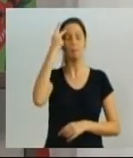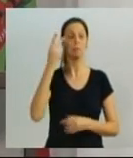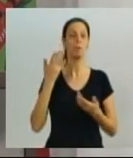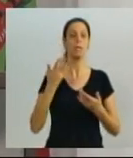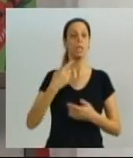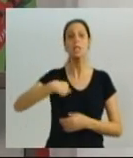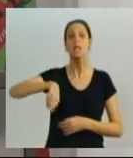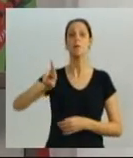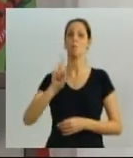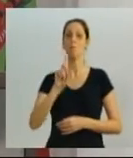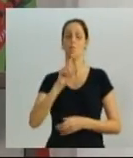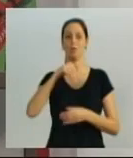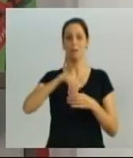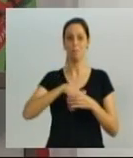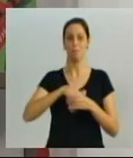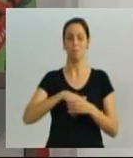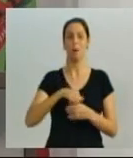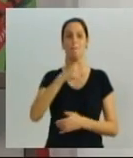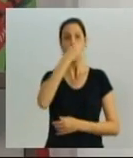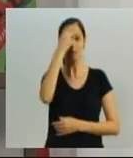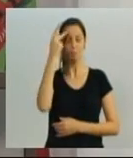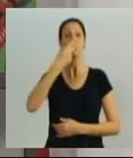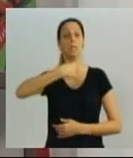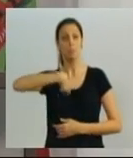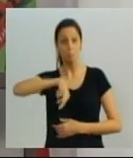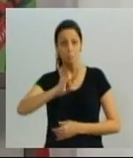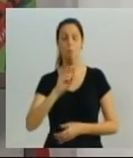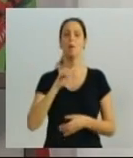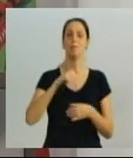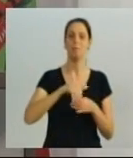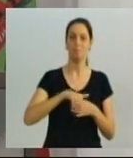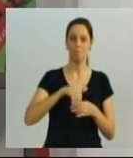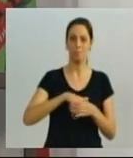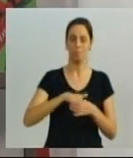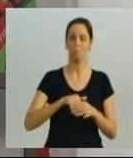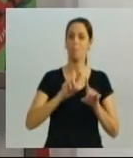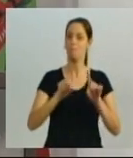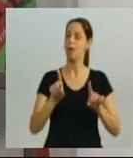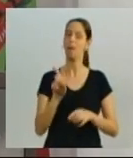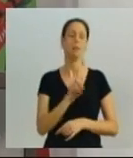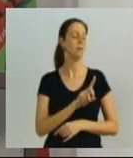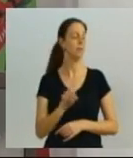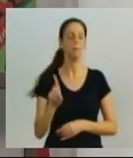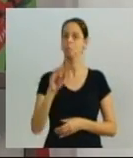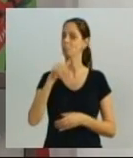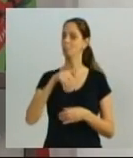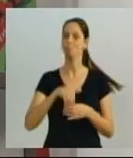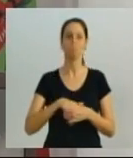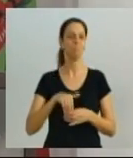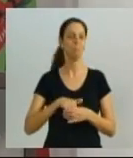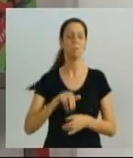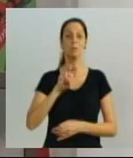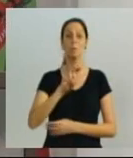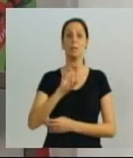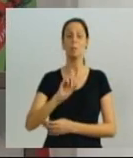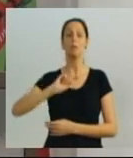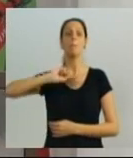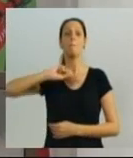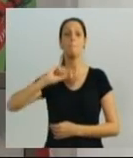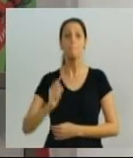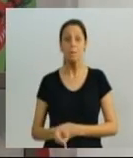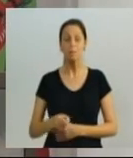foi na urna, é gente que foi à urna e não votou. 54 mil